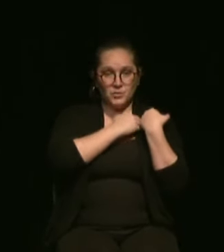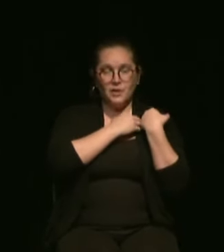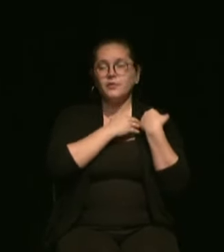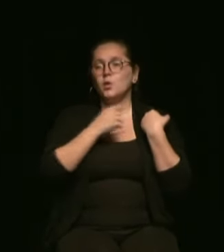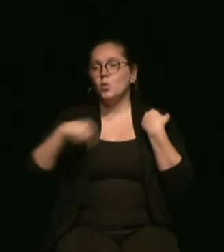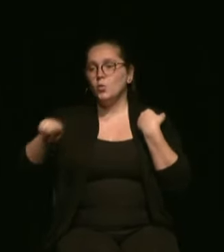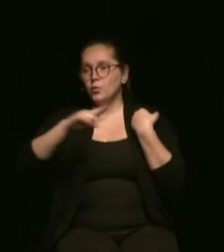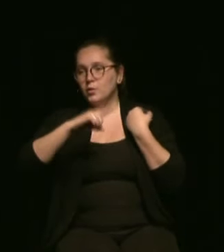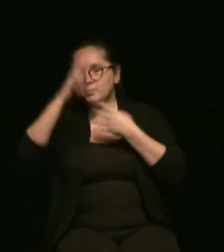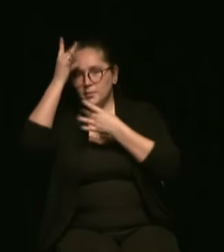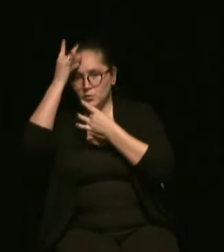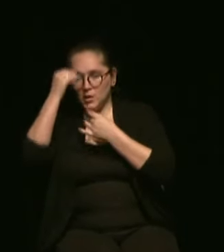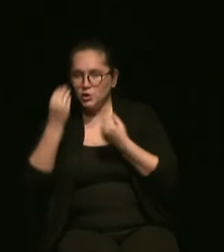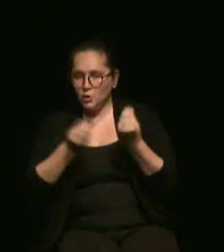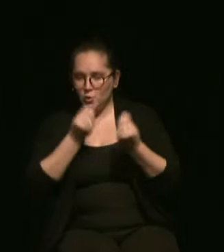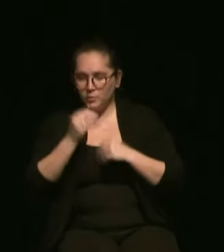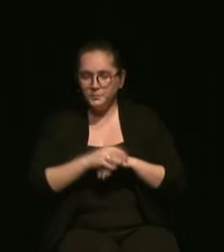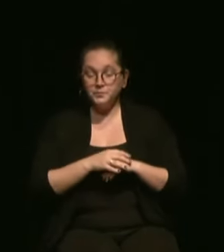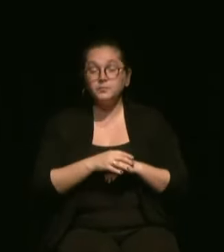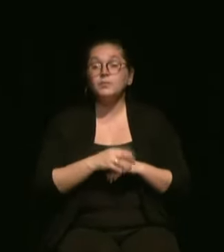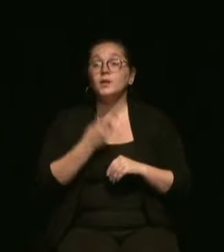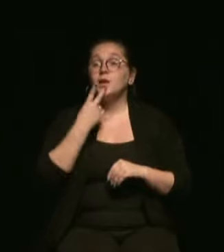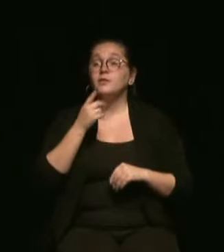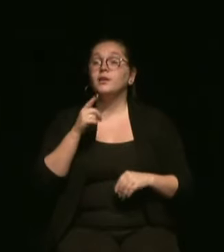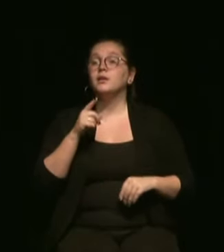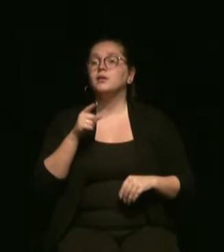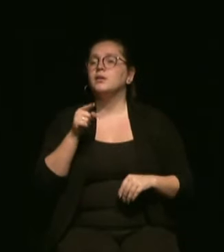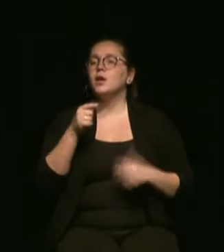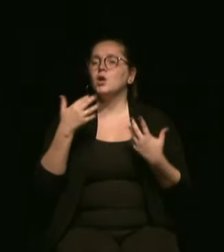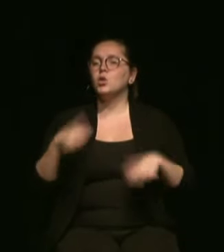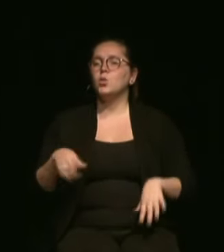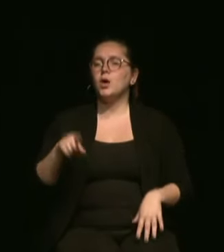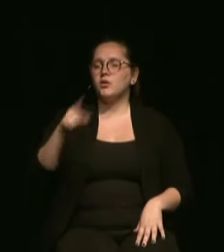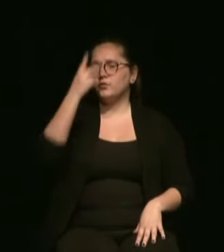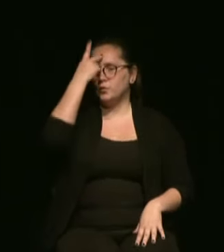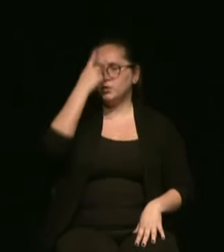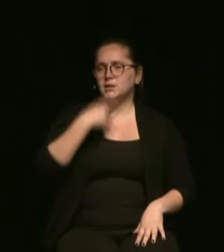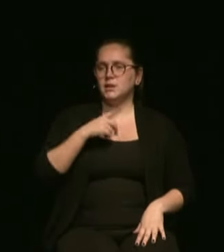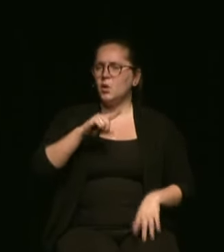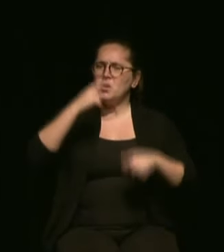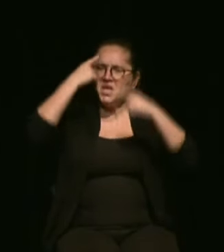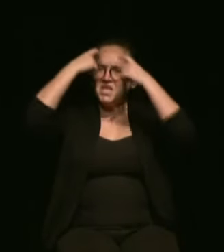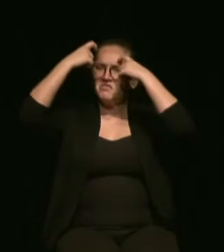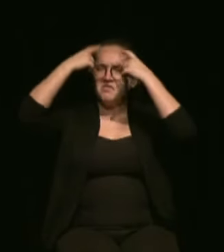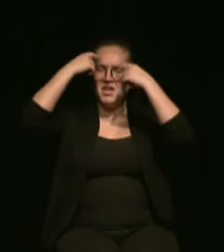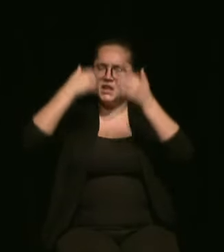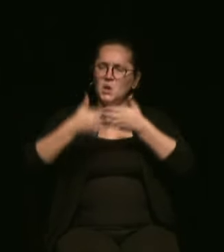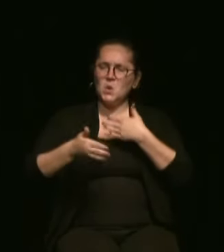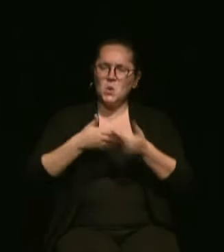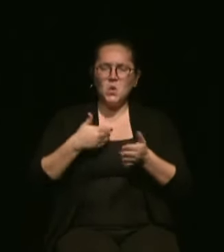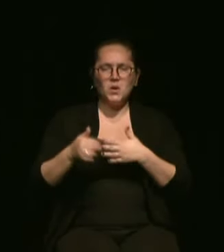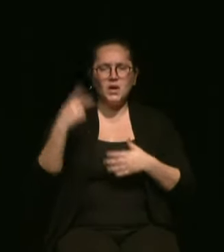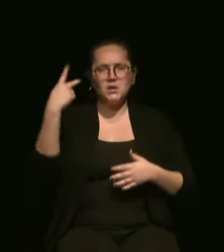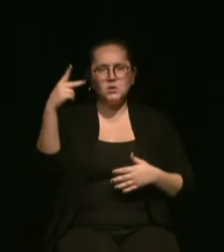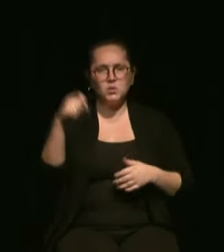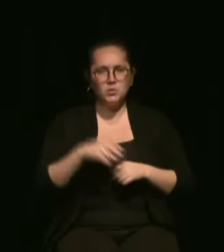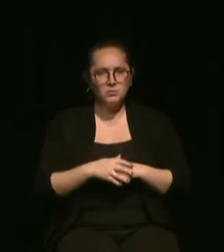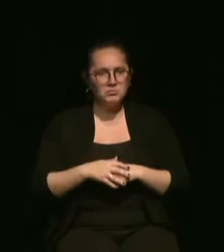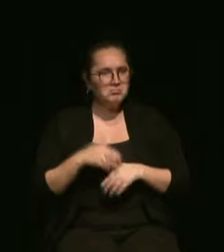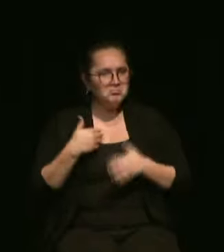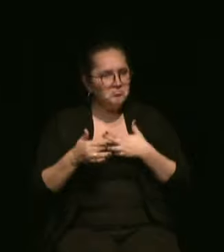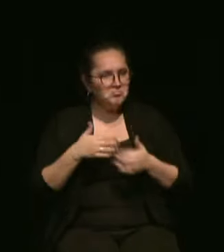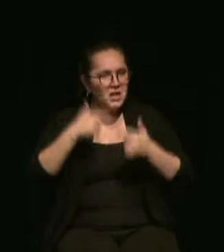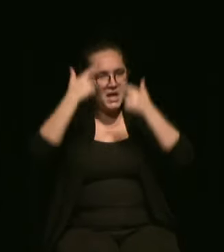maneira: ele pede para o personagem, eu não quero que você seja você no filme, inventa um personagem que você queira ser. Inventa um personagem de